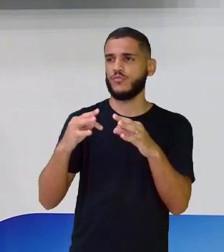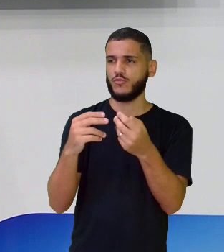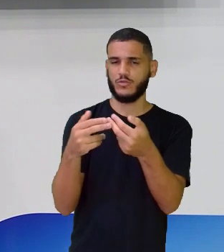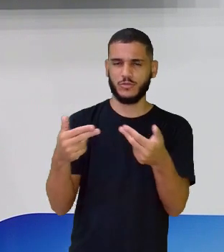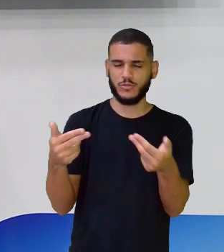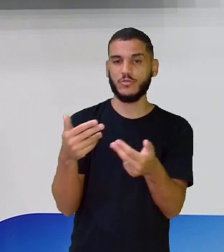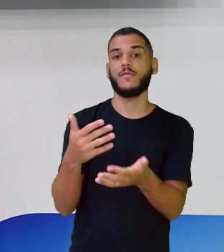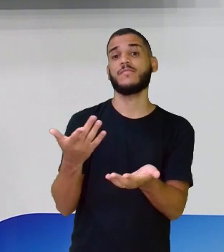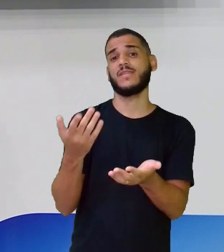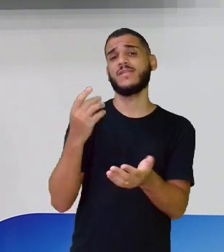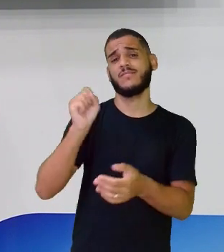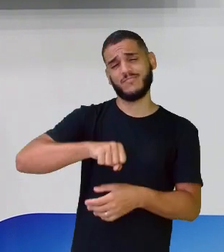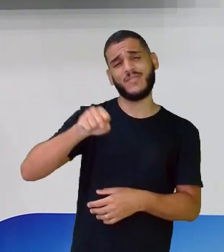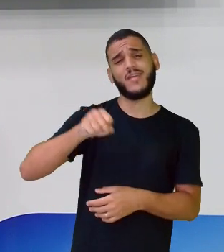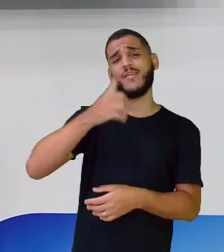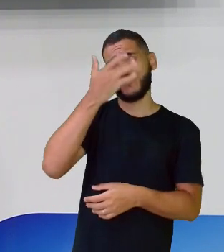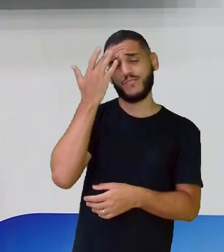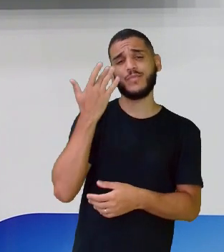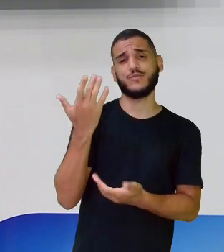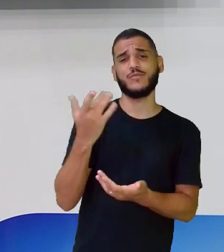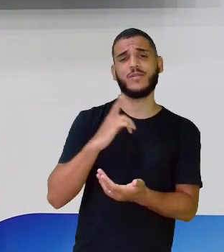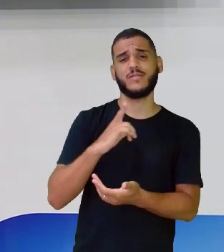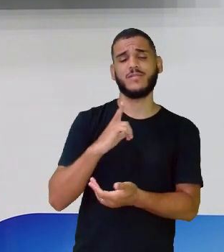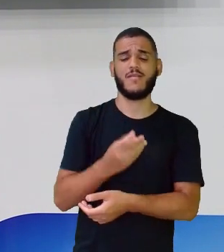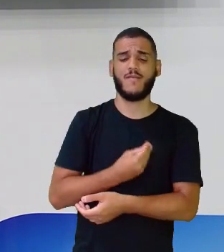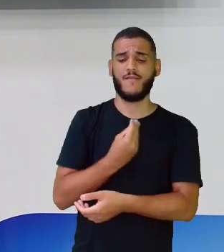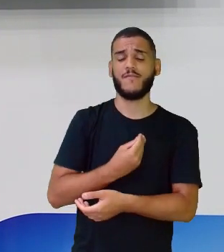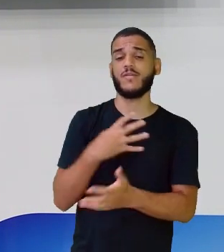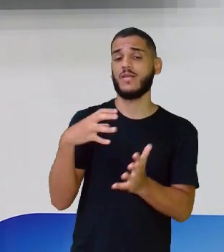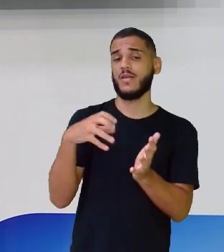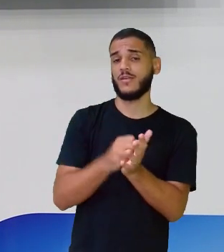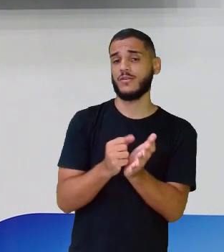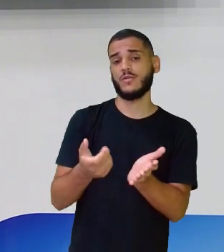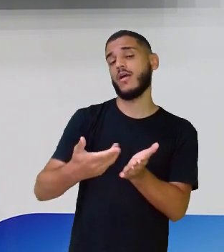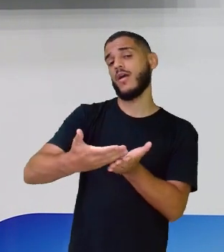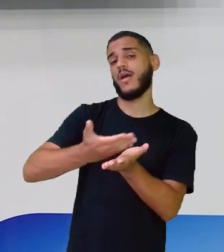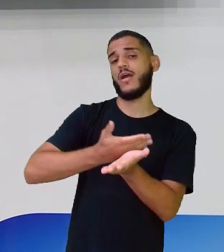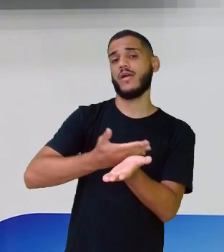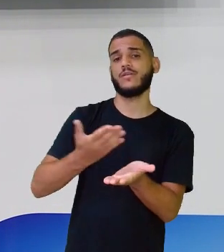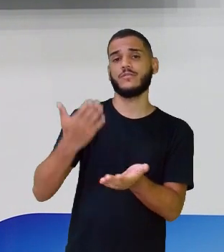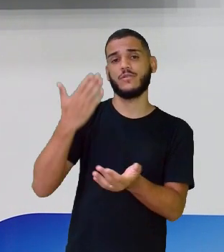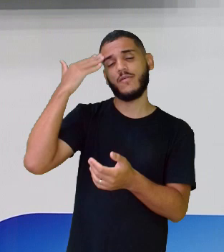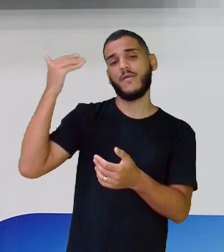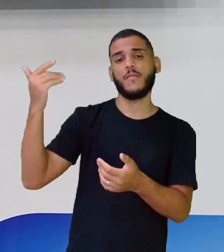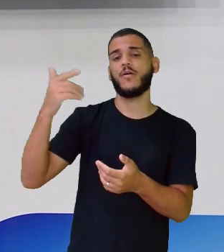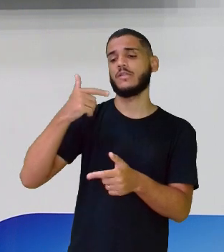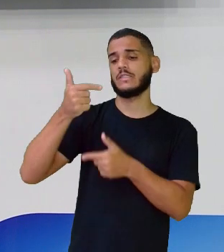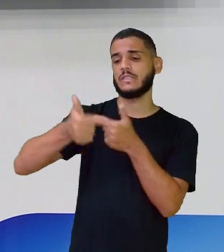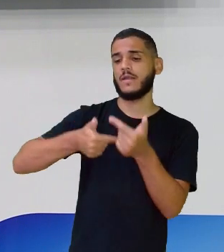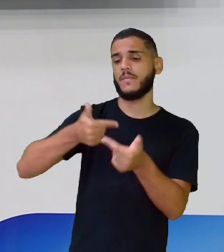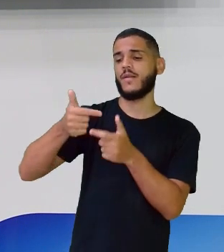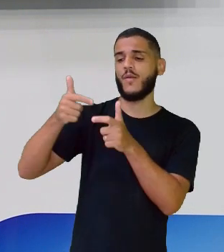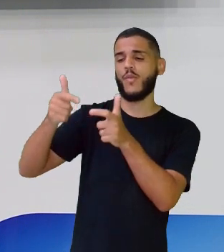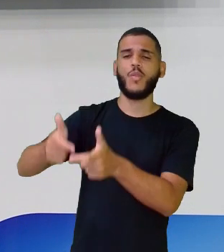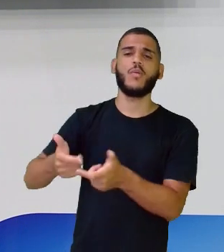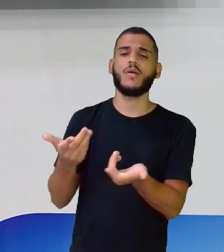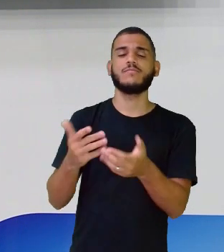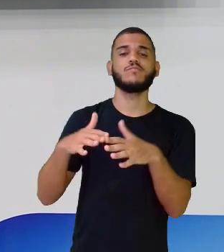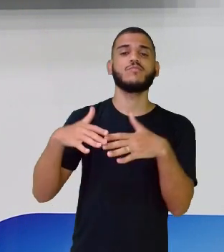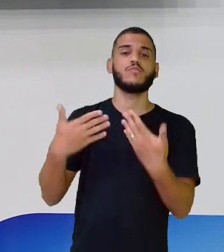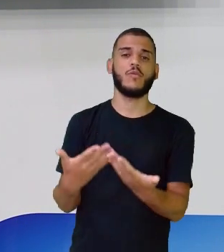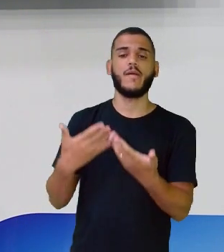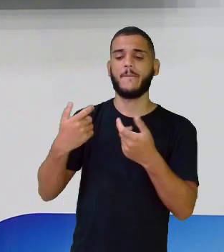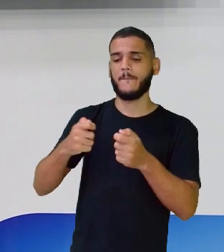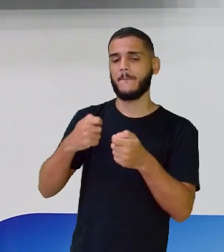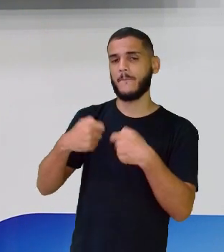deixam registros. Você passou, essa pessoa, ela, antes da fama, ela trabalhou em um determinado lugar.